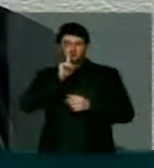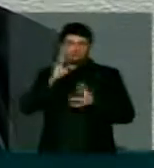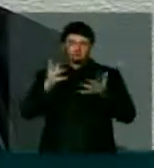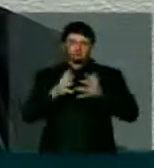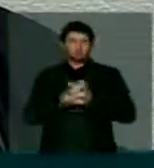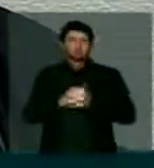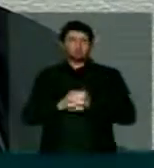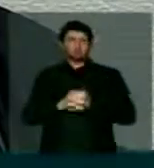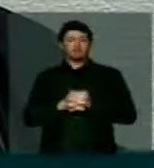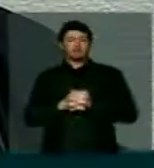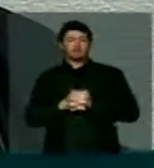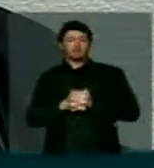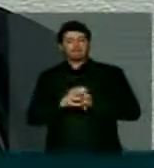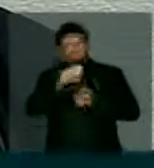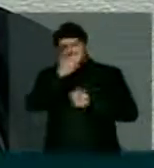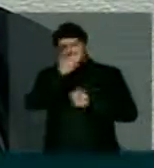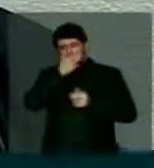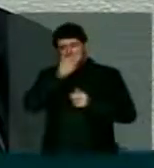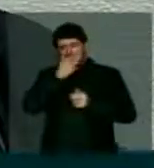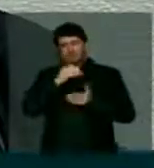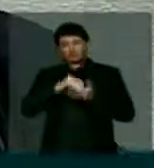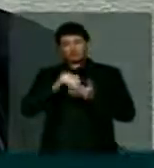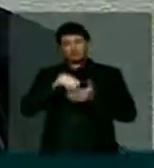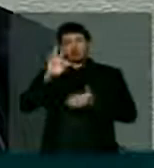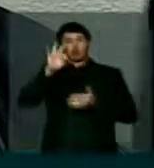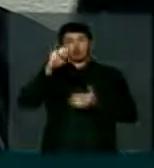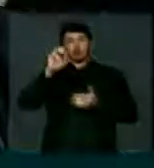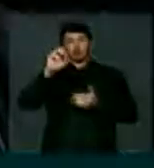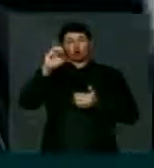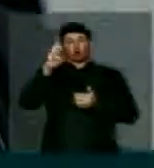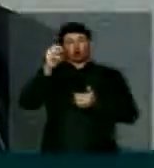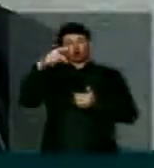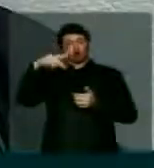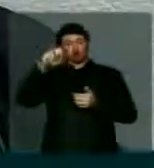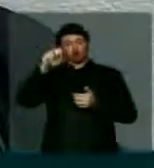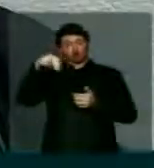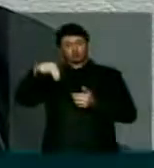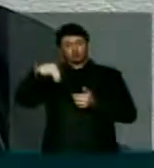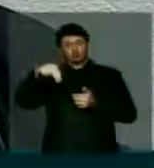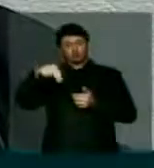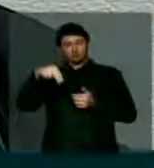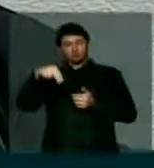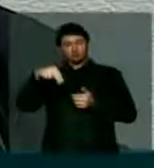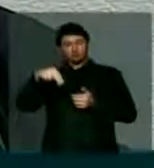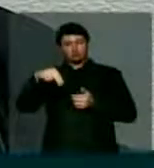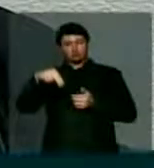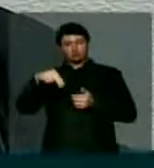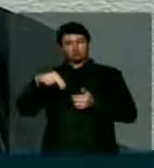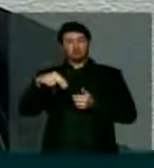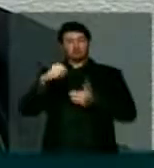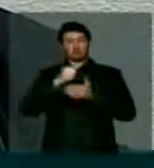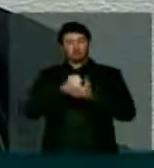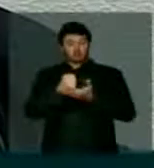Unidos. O escritório chama-se Thompson & Knight. Como é que é? Me desculpa, eu não estou ouvindo, senhor presidente.